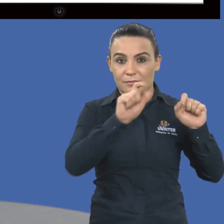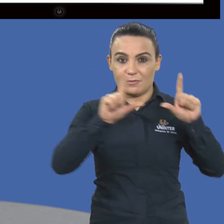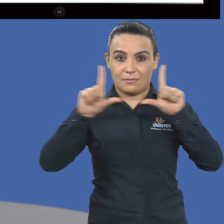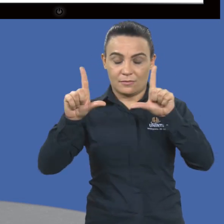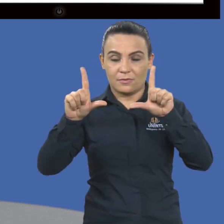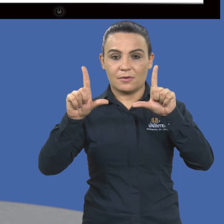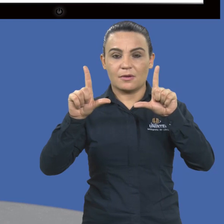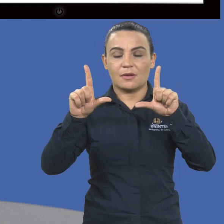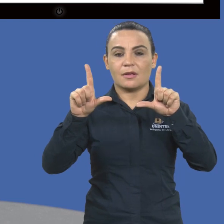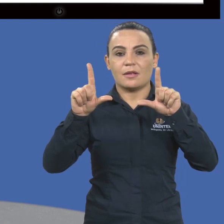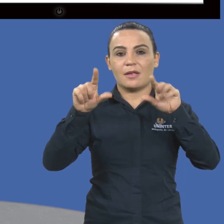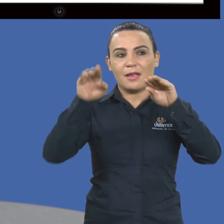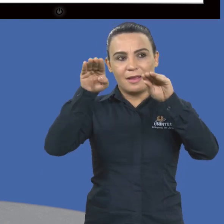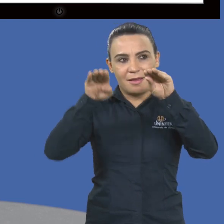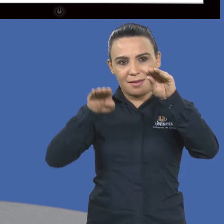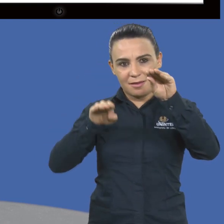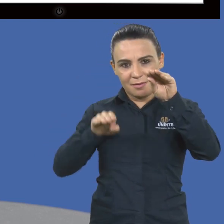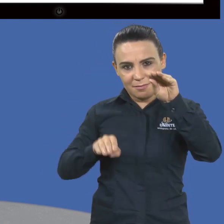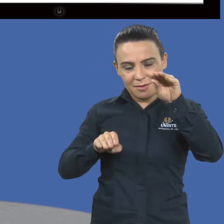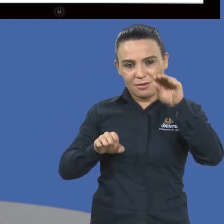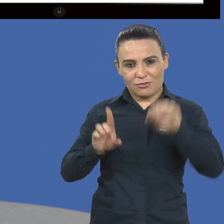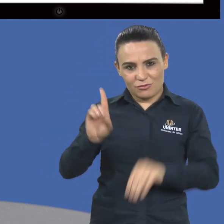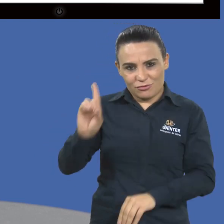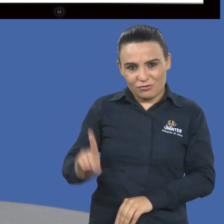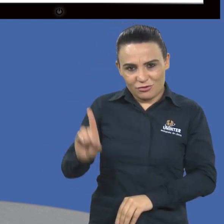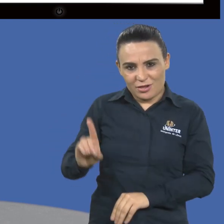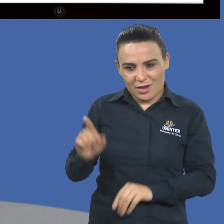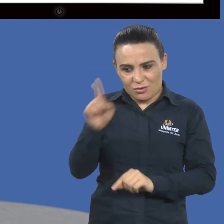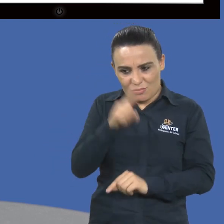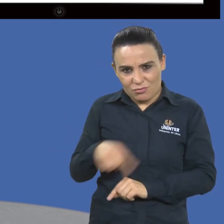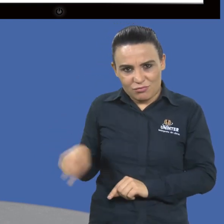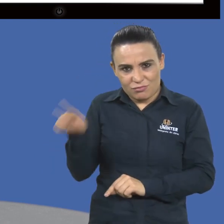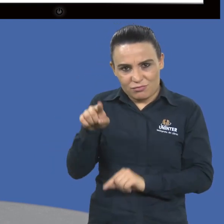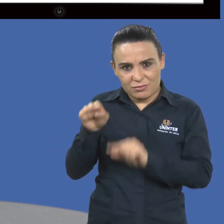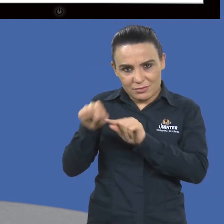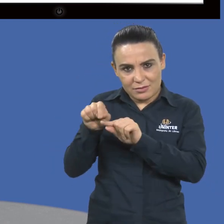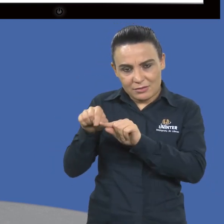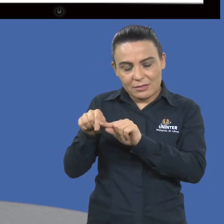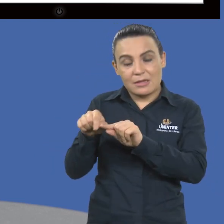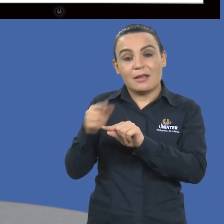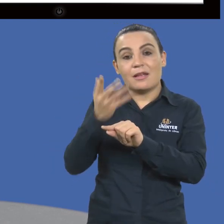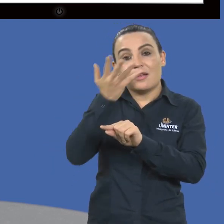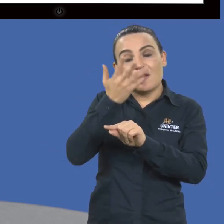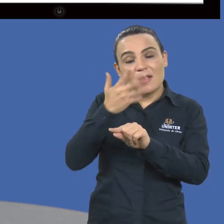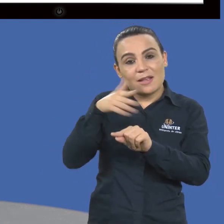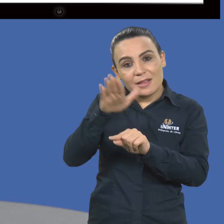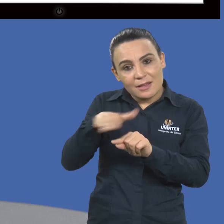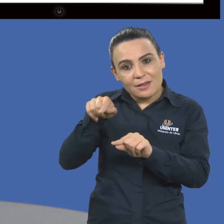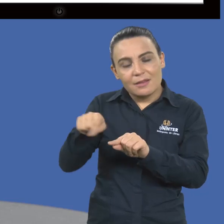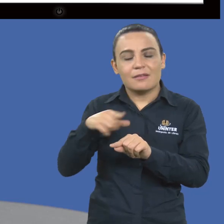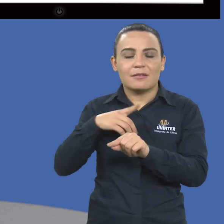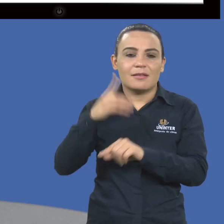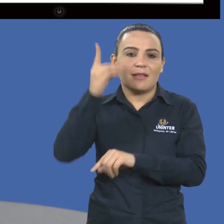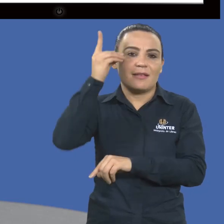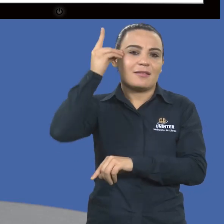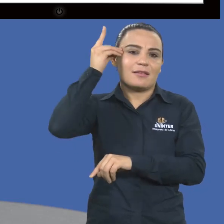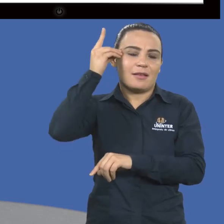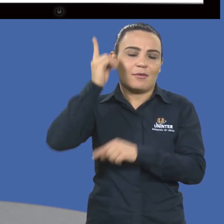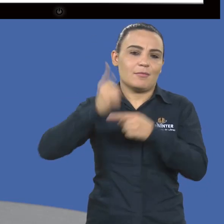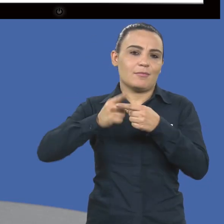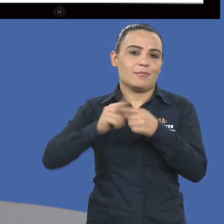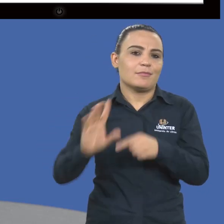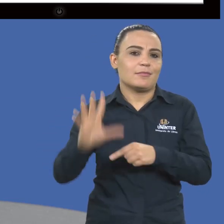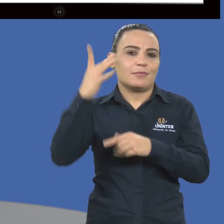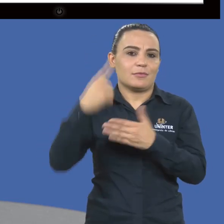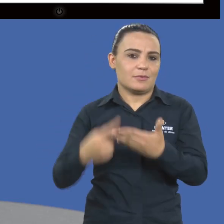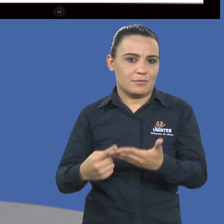canto inferior direito, é o do cariótipo de uma criança que vai ter a